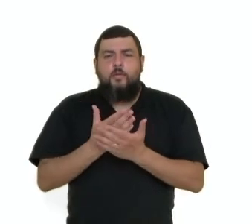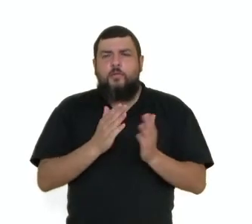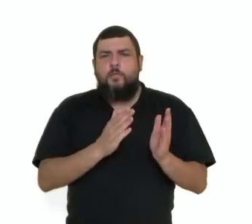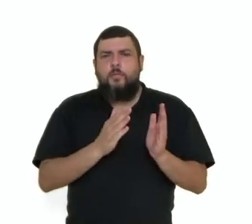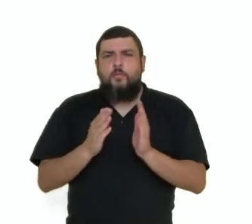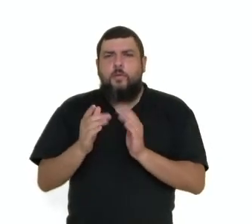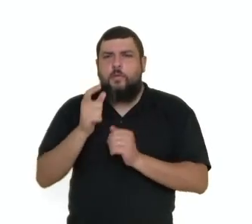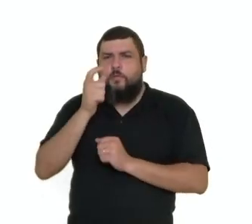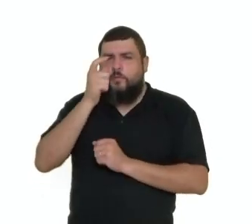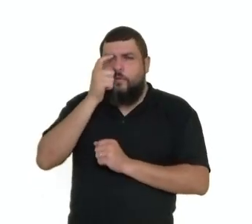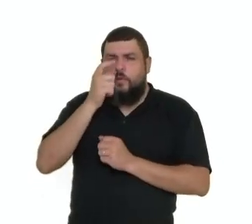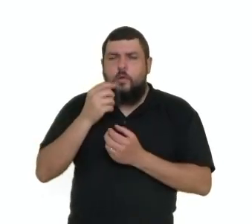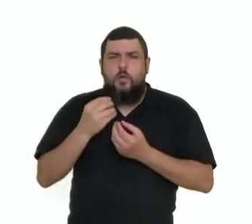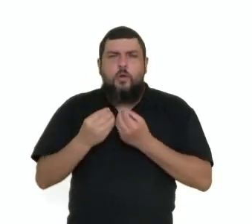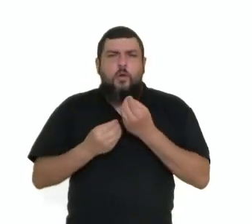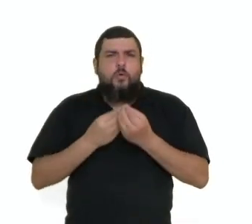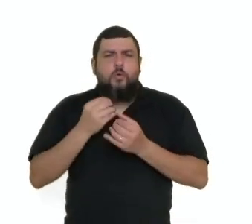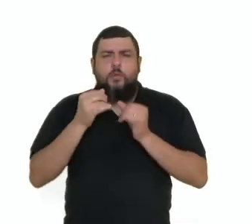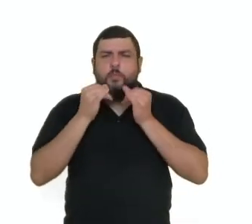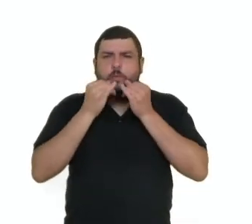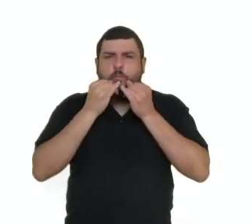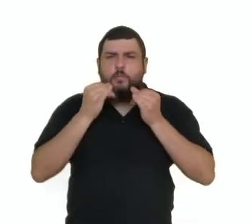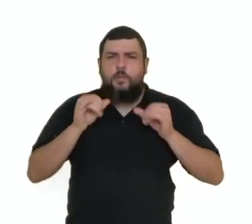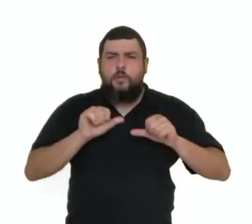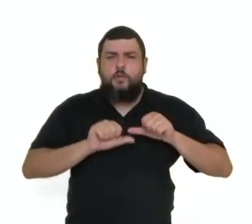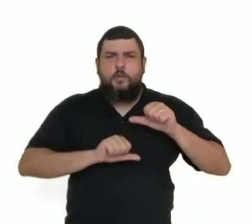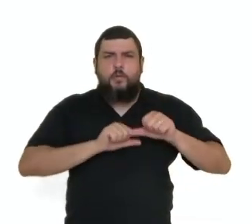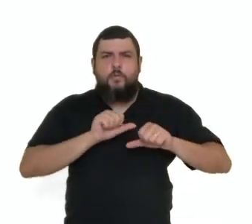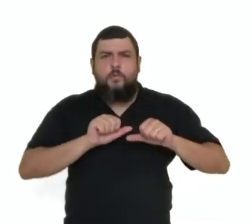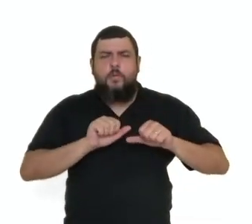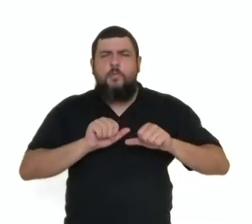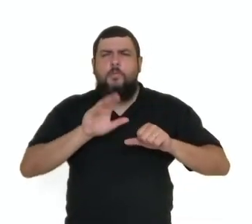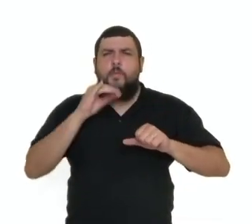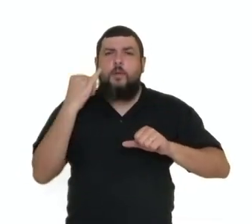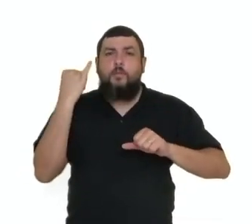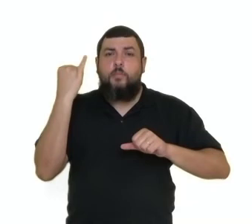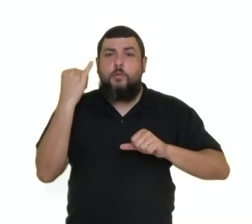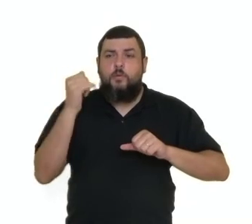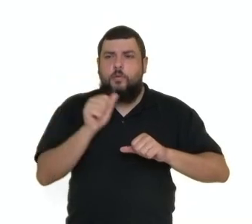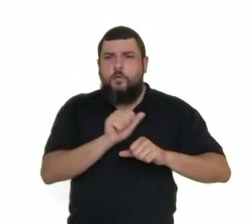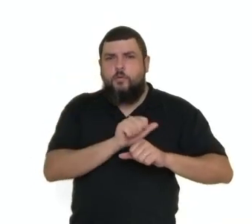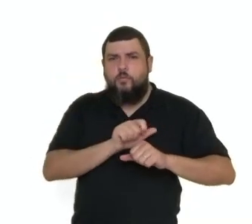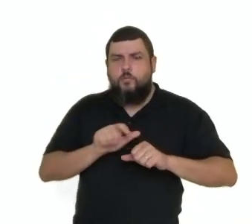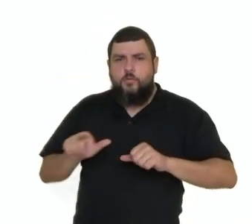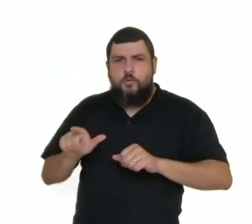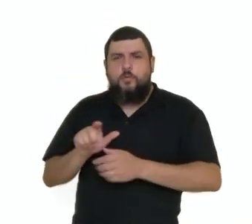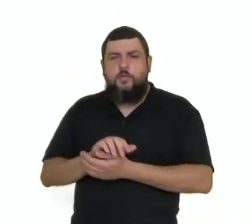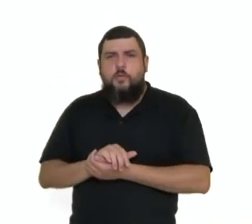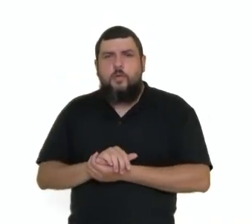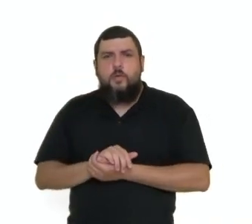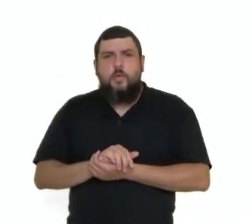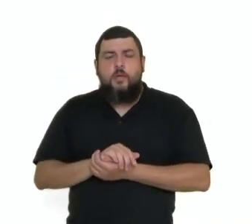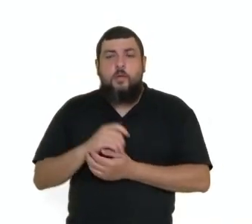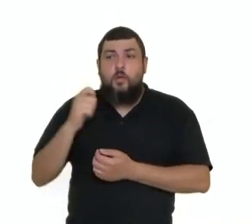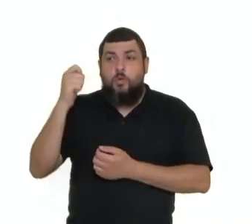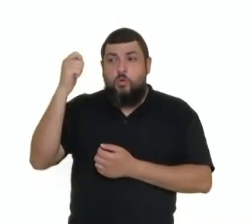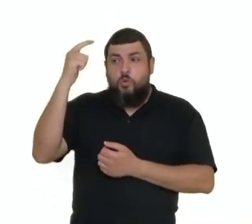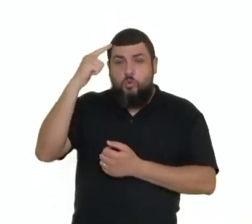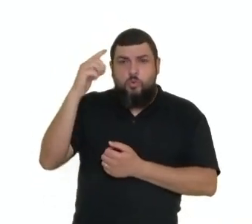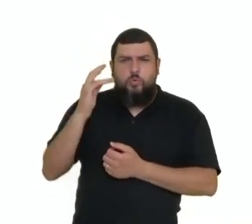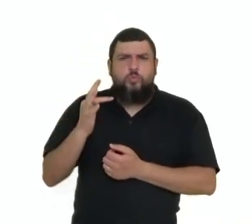a energia se transforma é mais importante que conceituar a energia em si. Que a energia do Sol um dia será